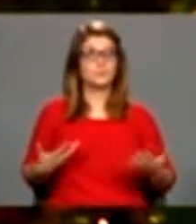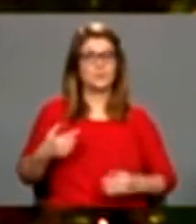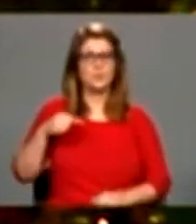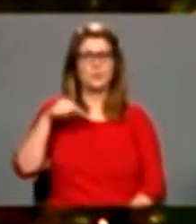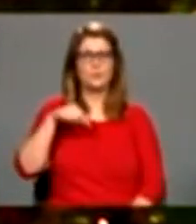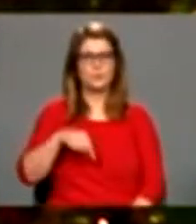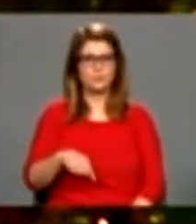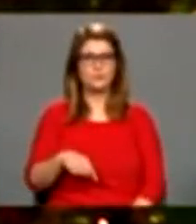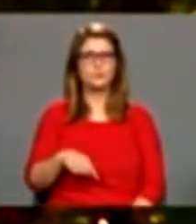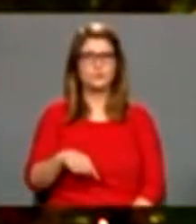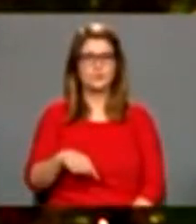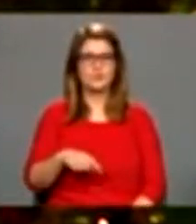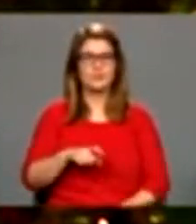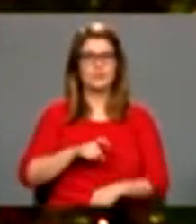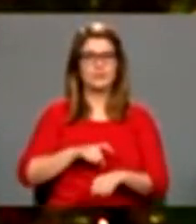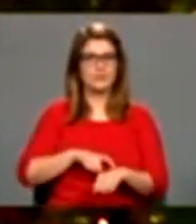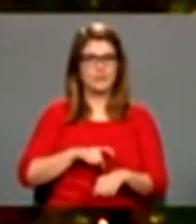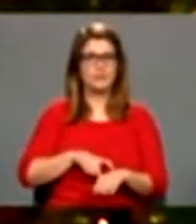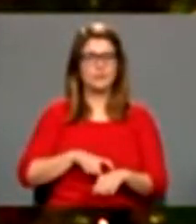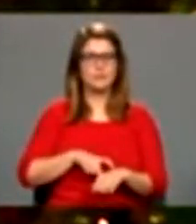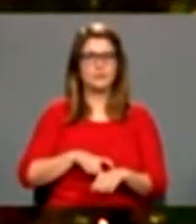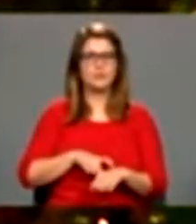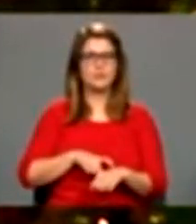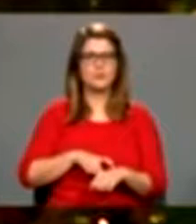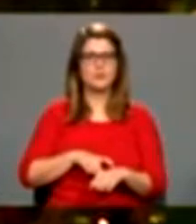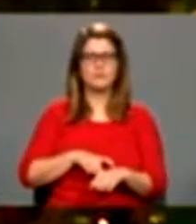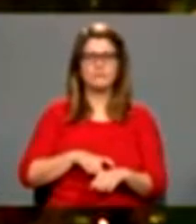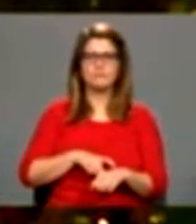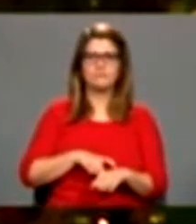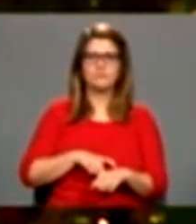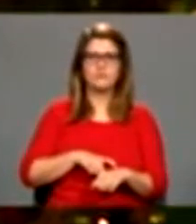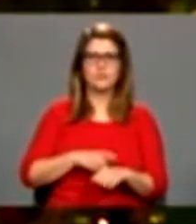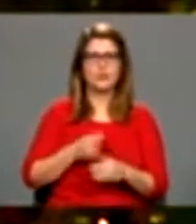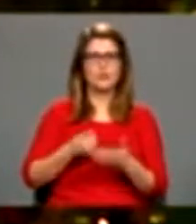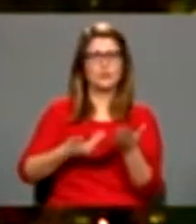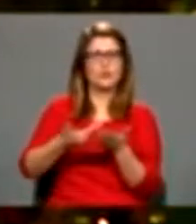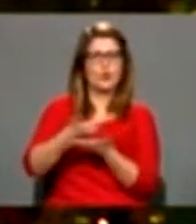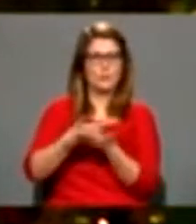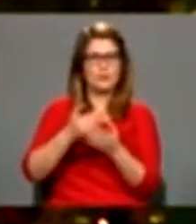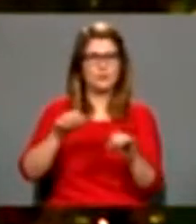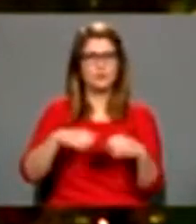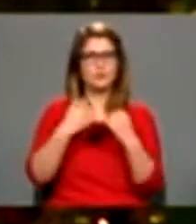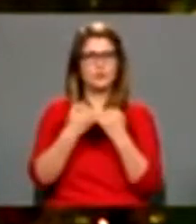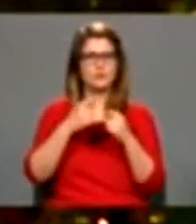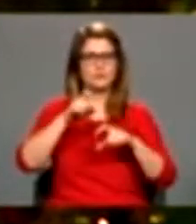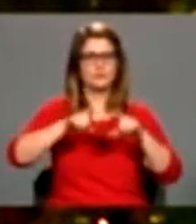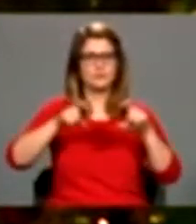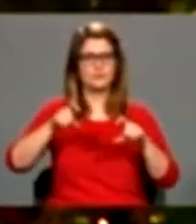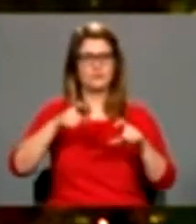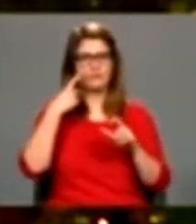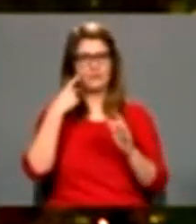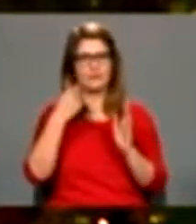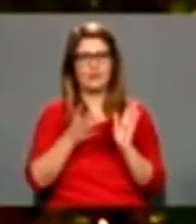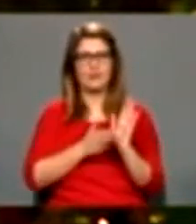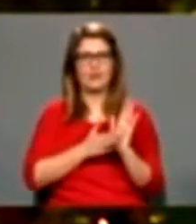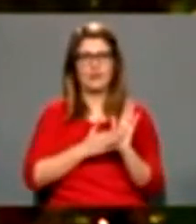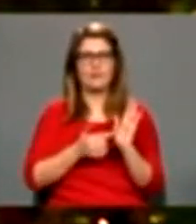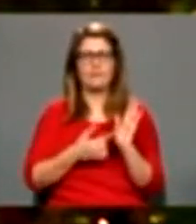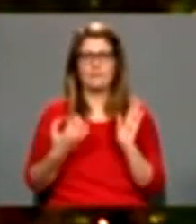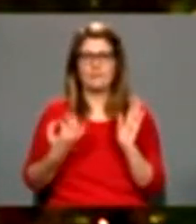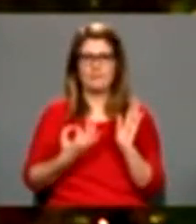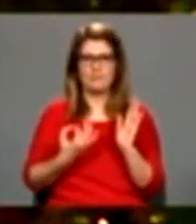no momento em que os mais variados indicadores econômicos e sociais dão conta de um